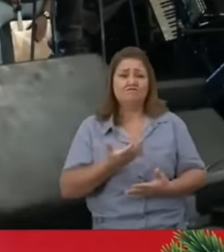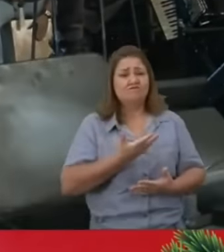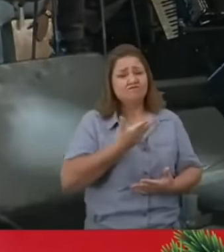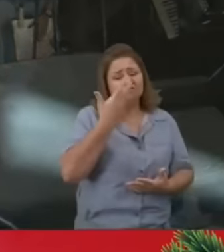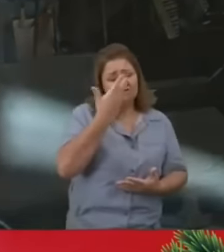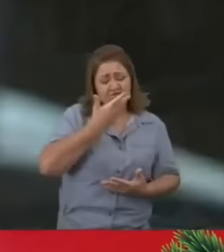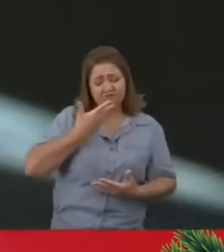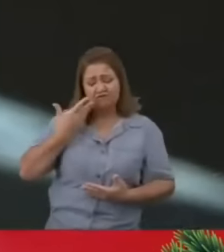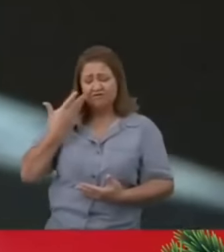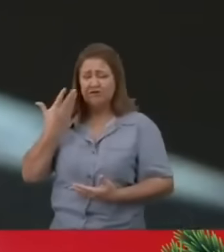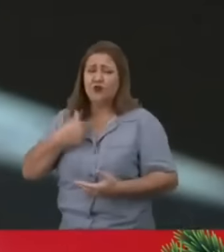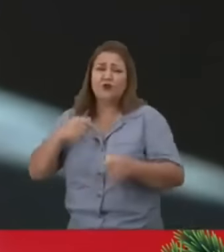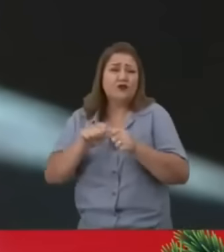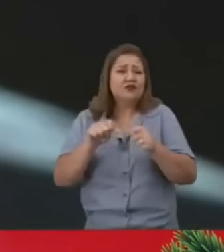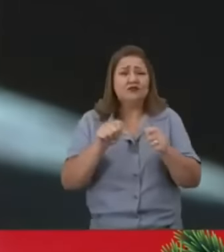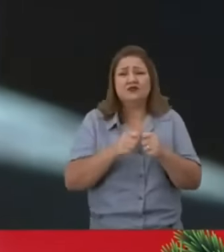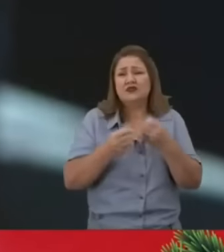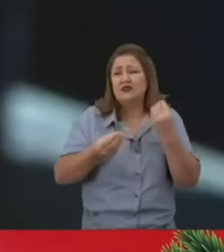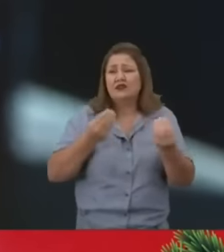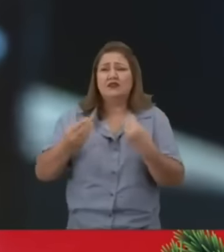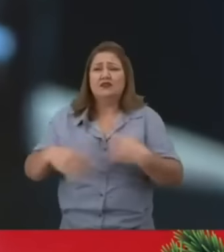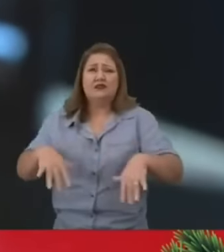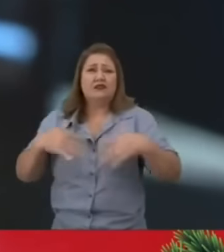O que é que eu vou fazer pra te esquecer?